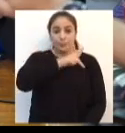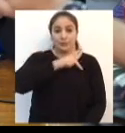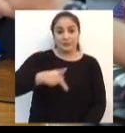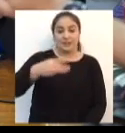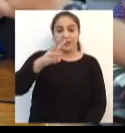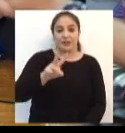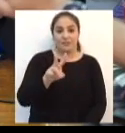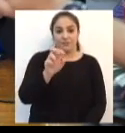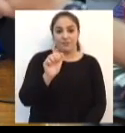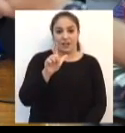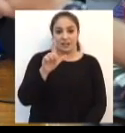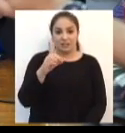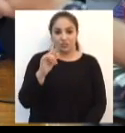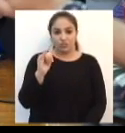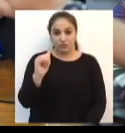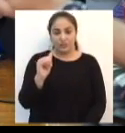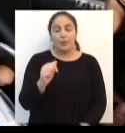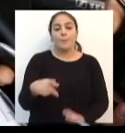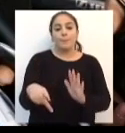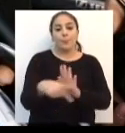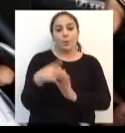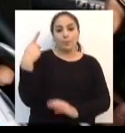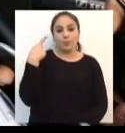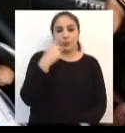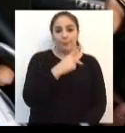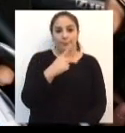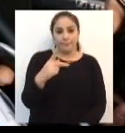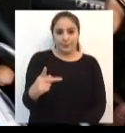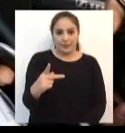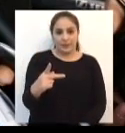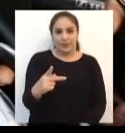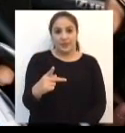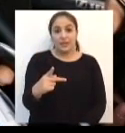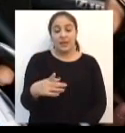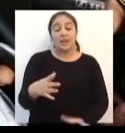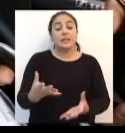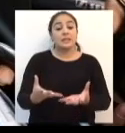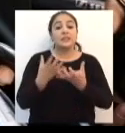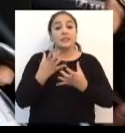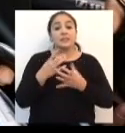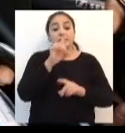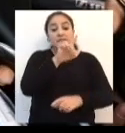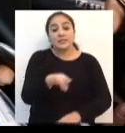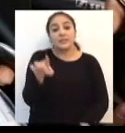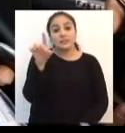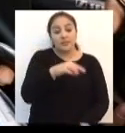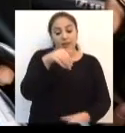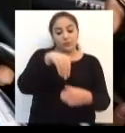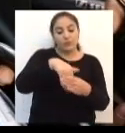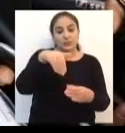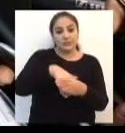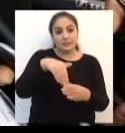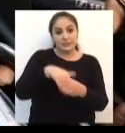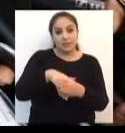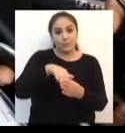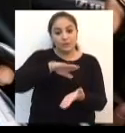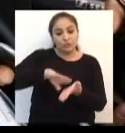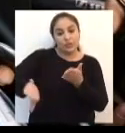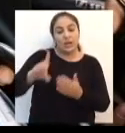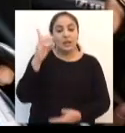Maranhão, do Partido Progressista, resolveu anular a votação do impeachment da presidente Dilma